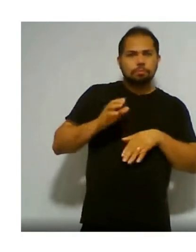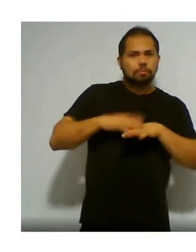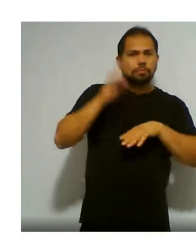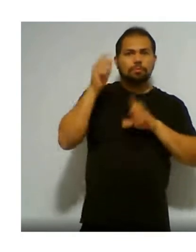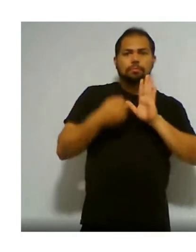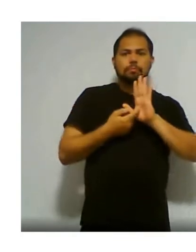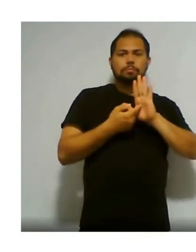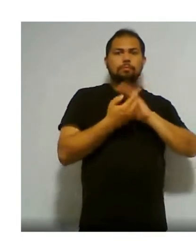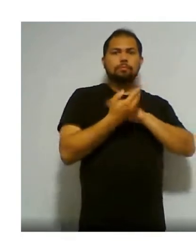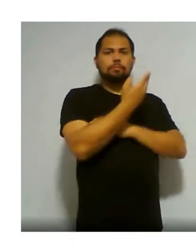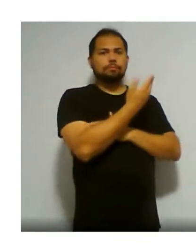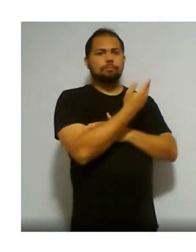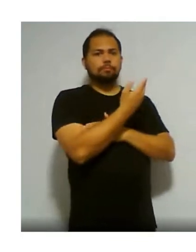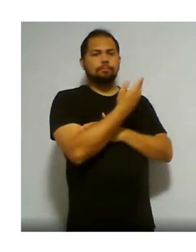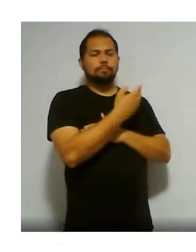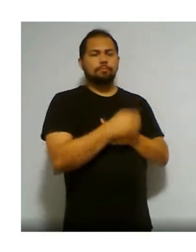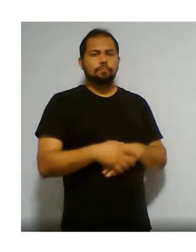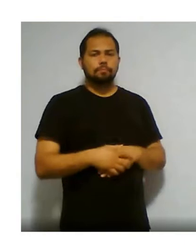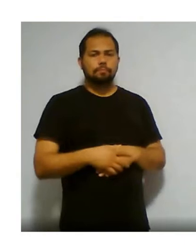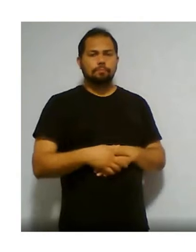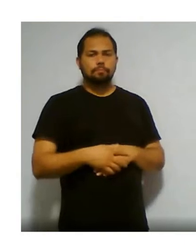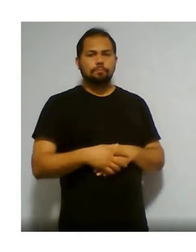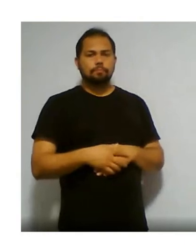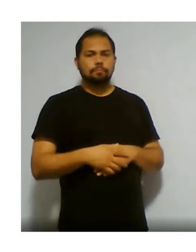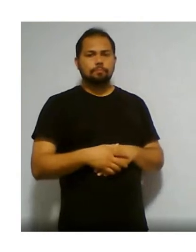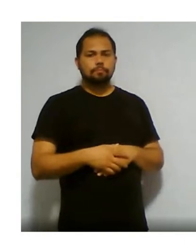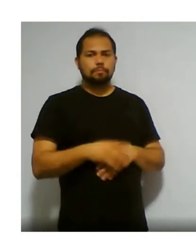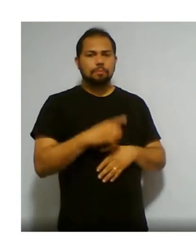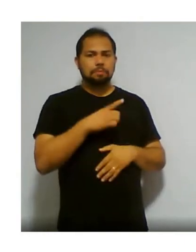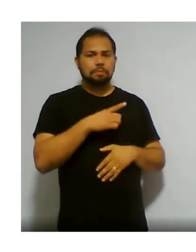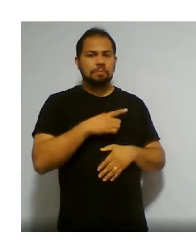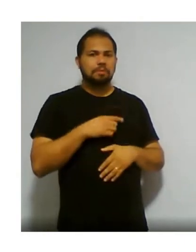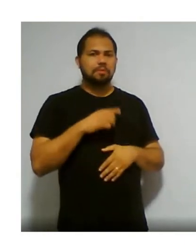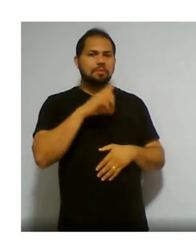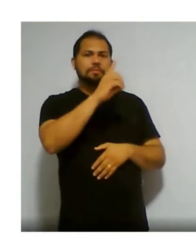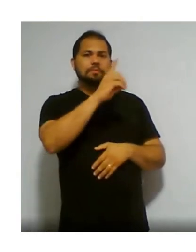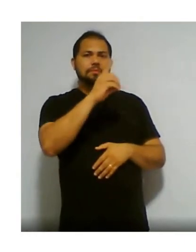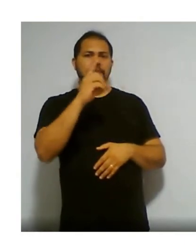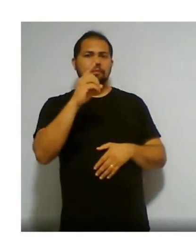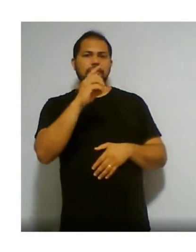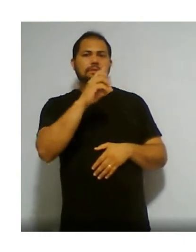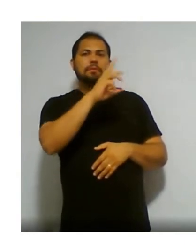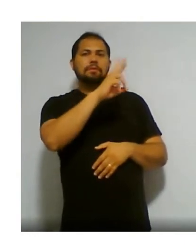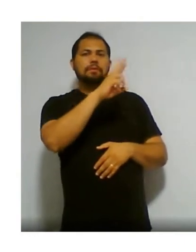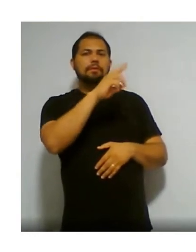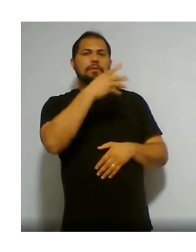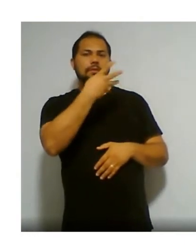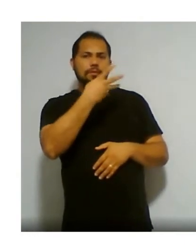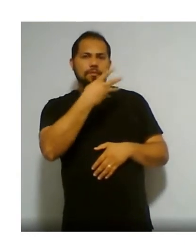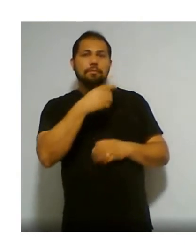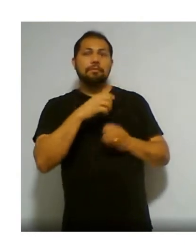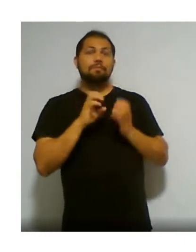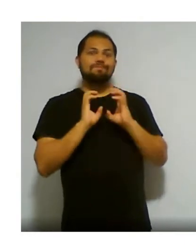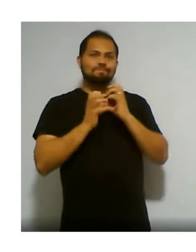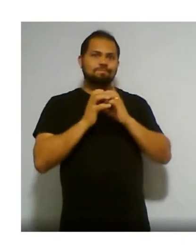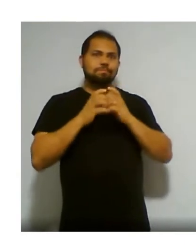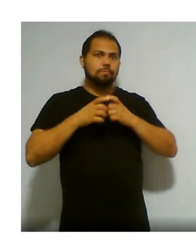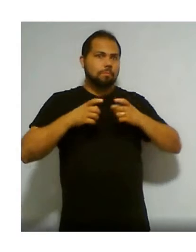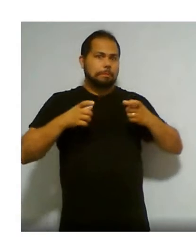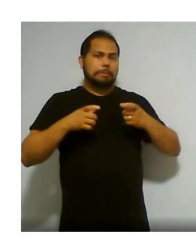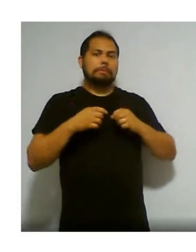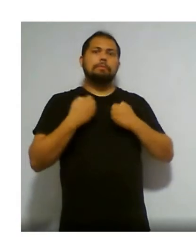estiver trabalhando com esse tipo de soquete, AMD TR4, etc., são processadores grandões, então você vai trabalhar com